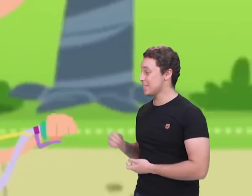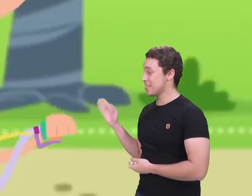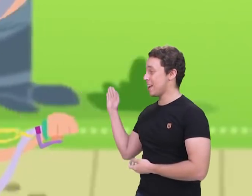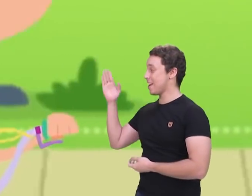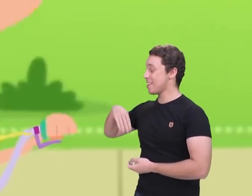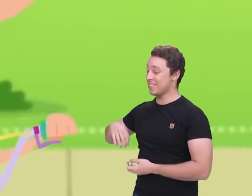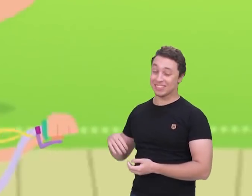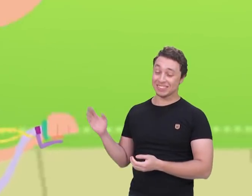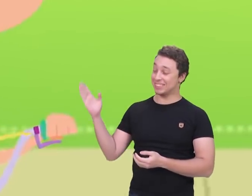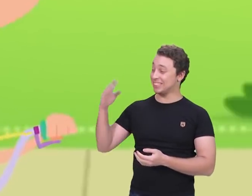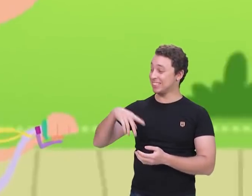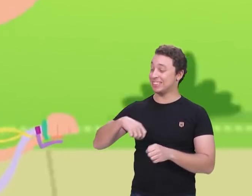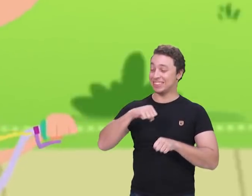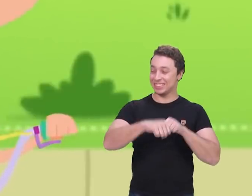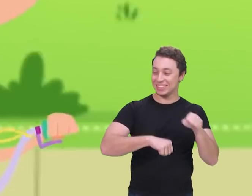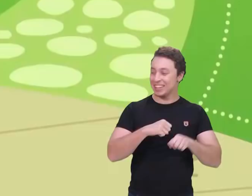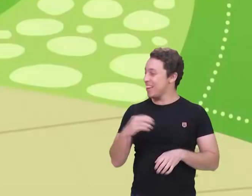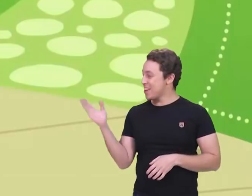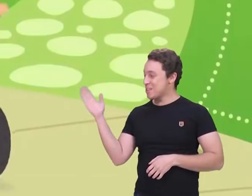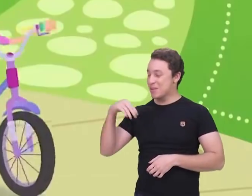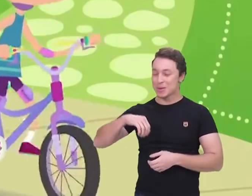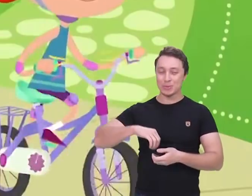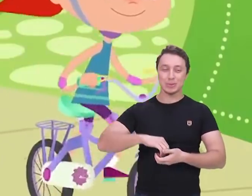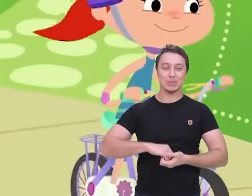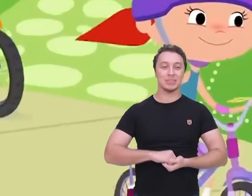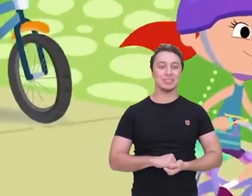Vem, vamos logo, pessoal. Vamos correr.